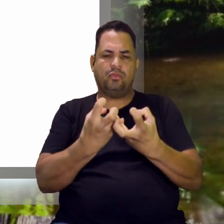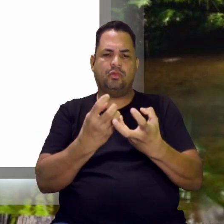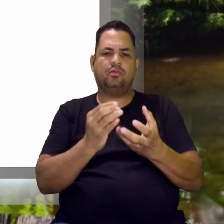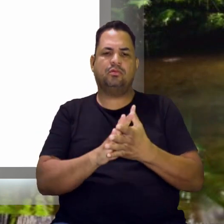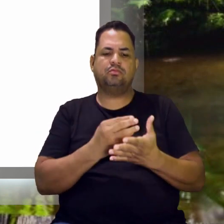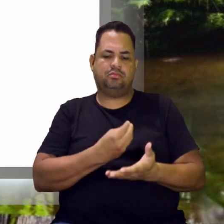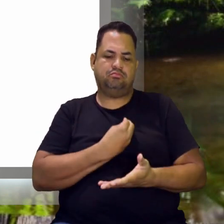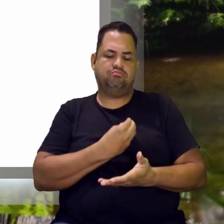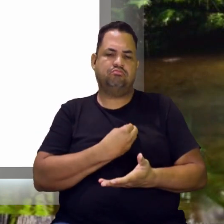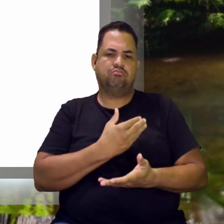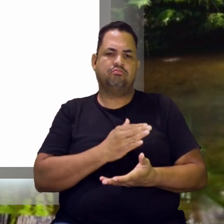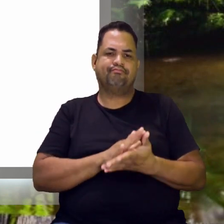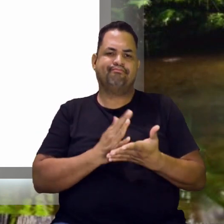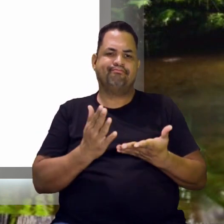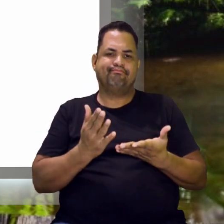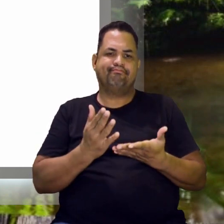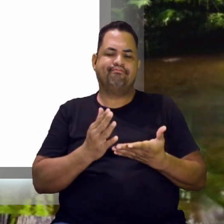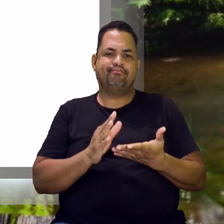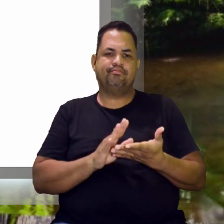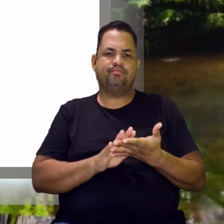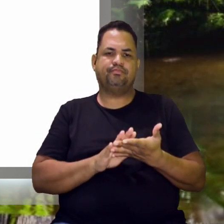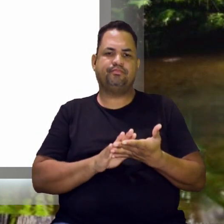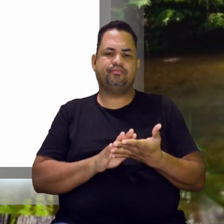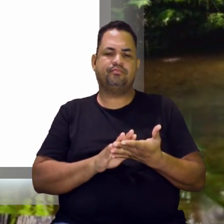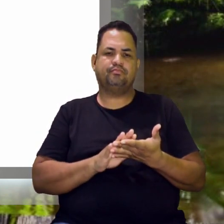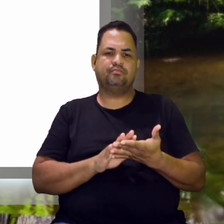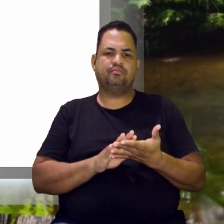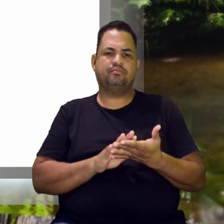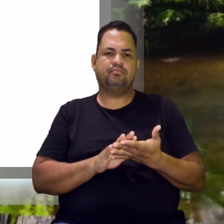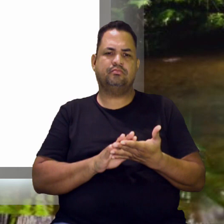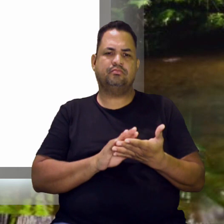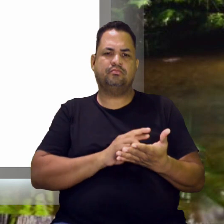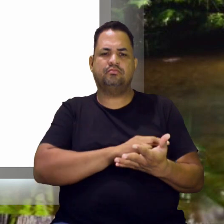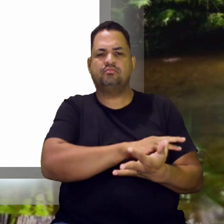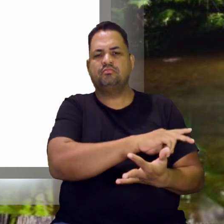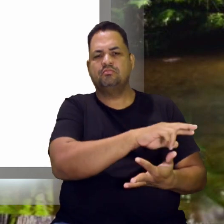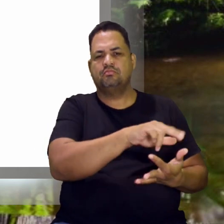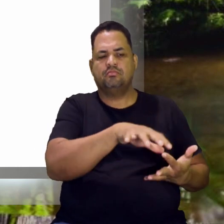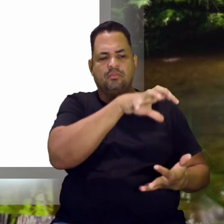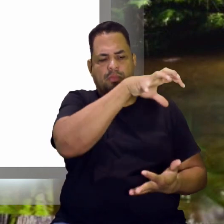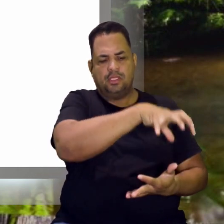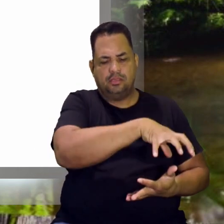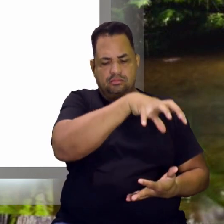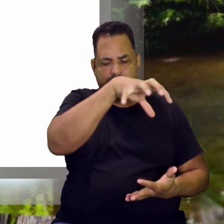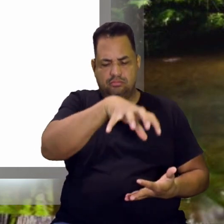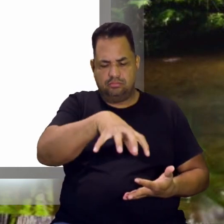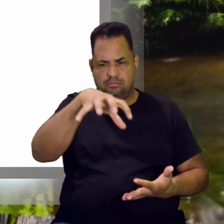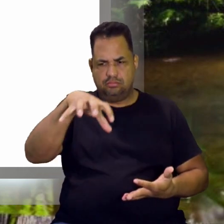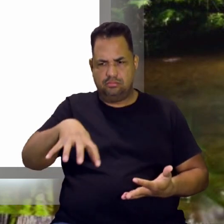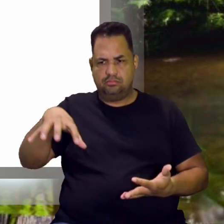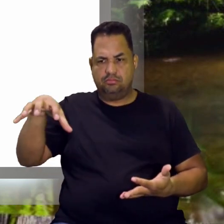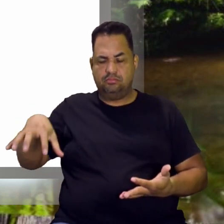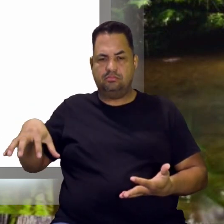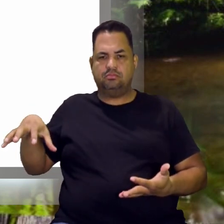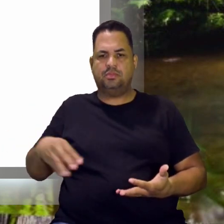para sobreviver. Então, essa diversidade de ocupação,